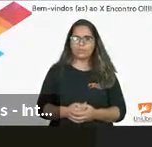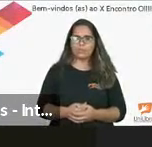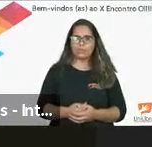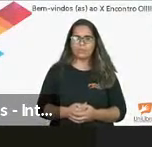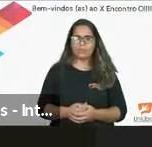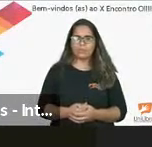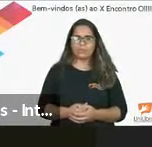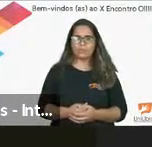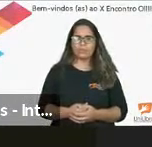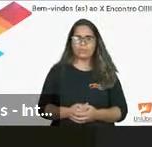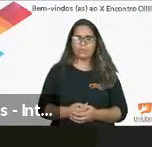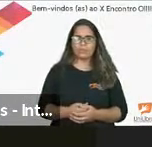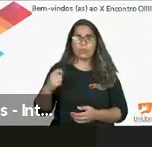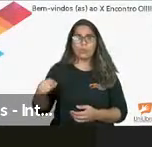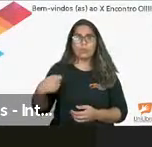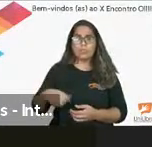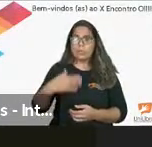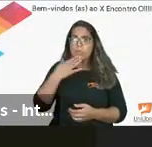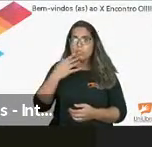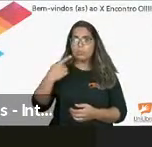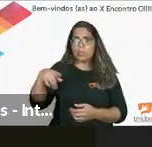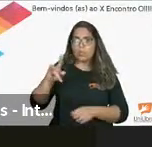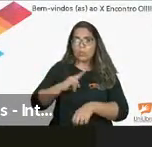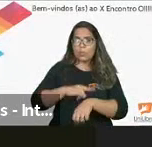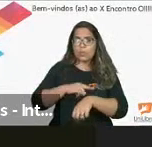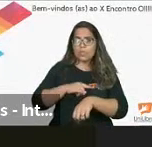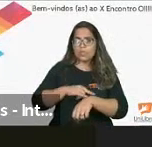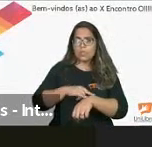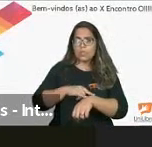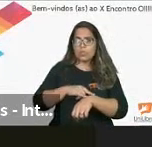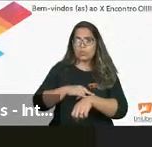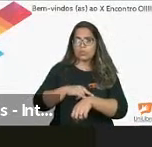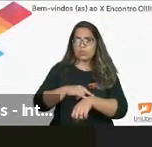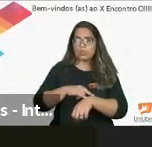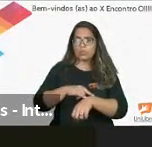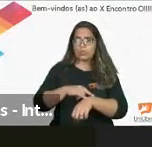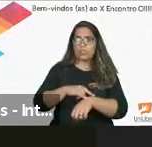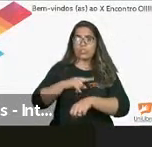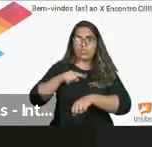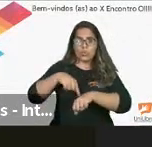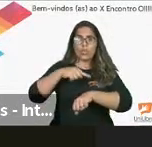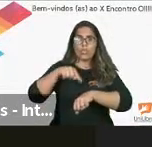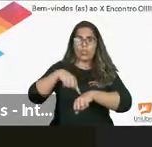o senhor tem que pedir para ir ao banheiro de hora em hora,